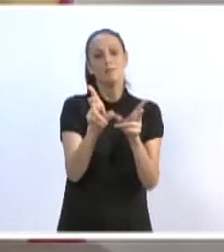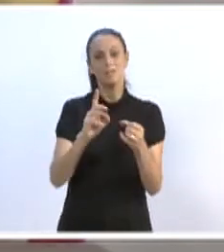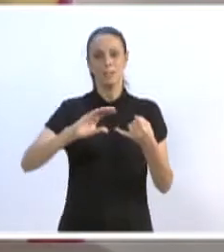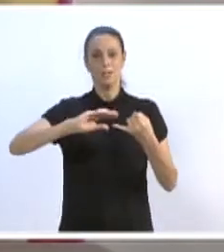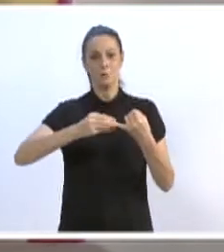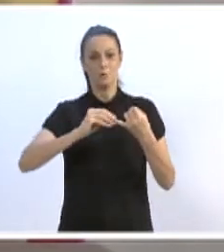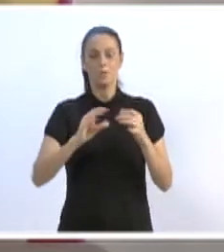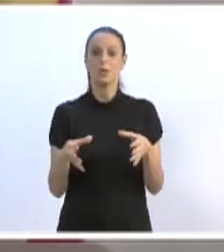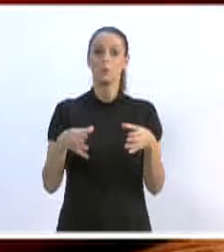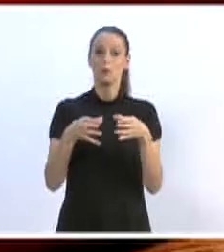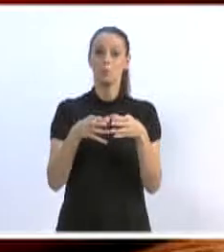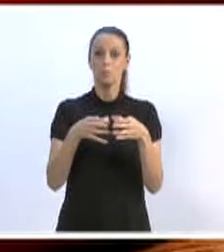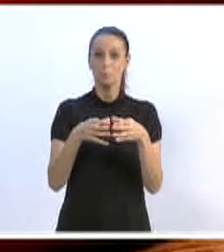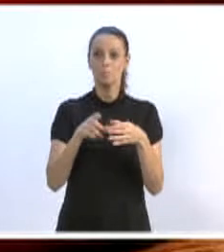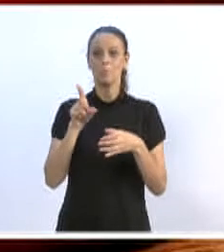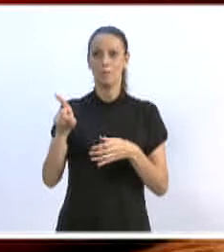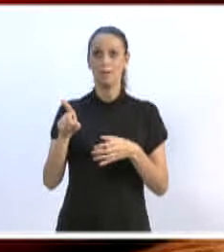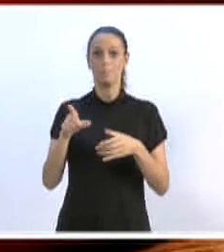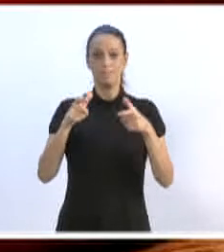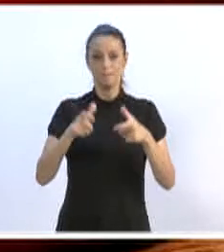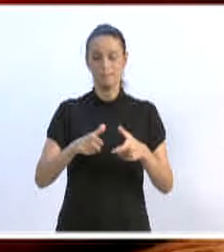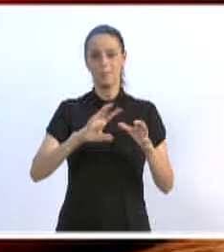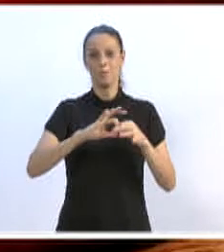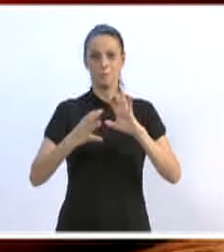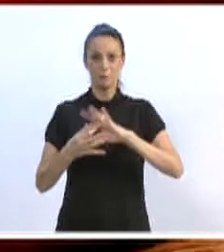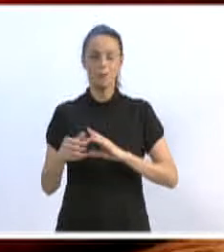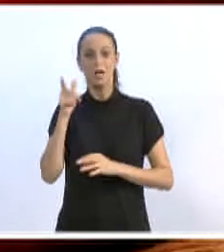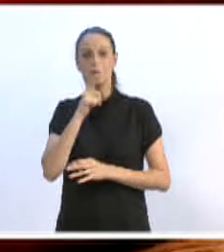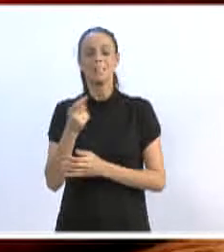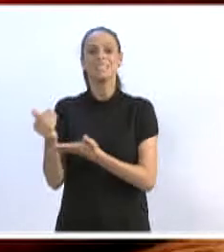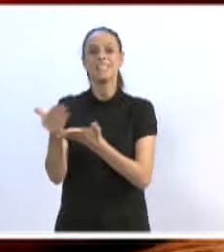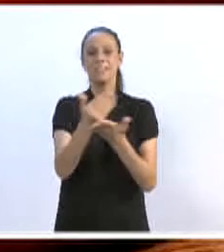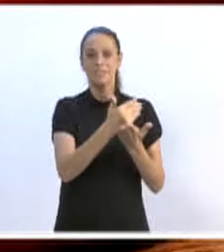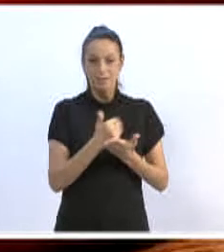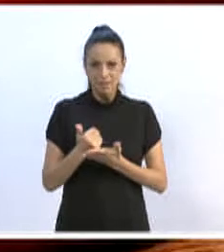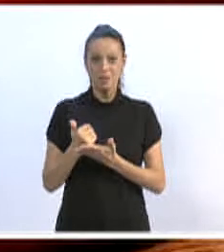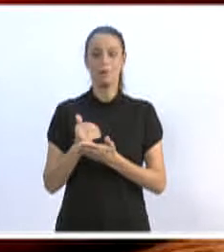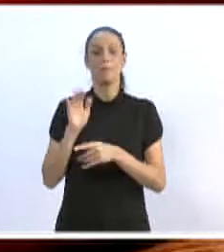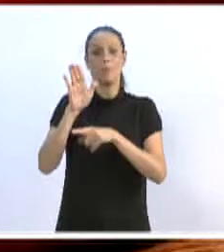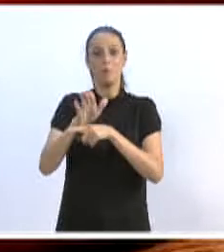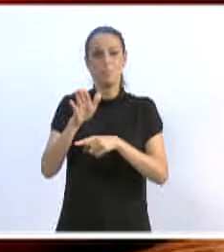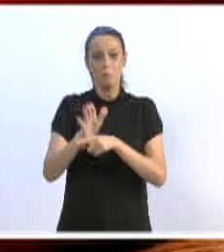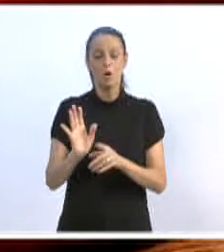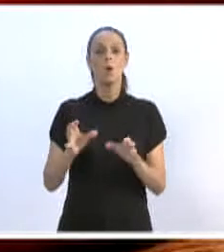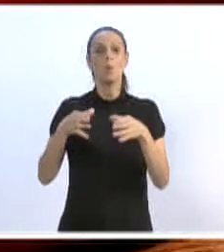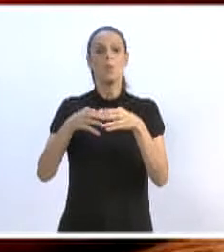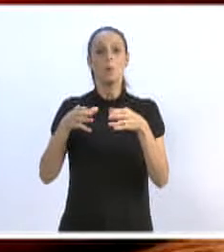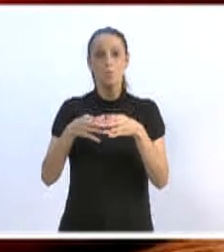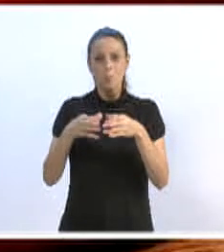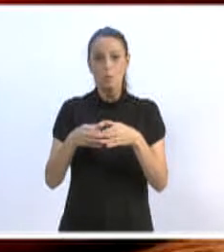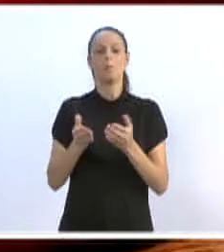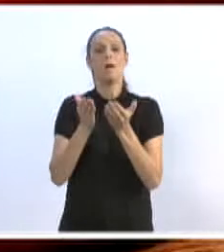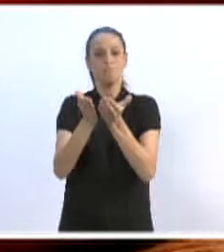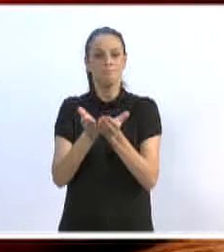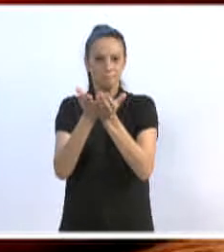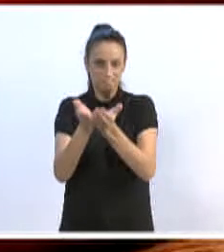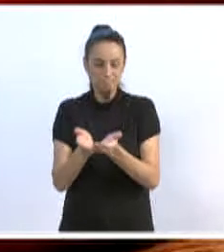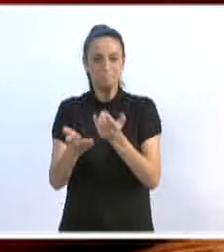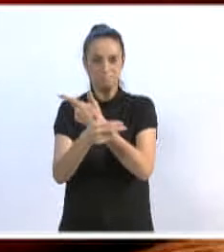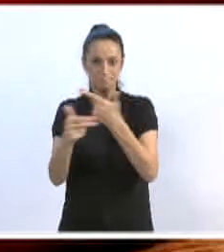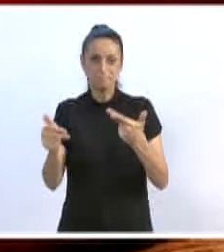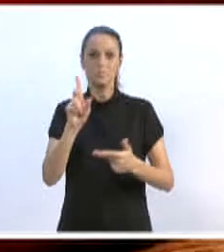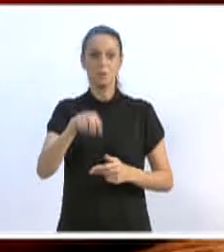concluir? Mais 1 minuto. Muito obrigado. Já foi divulgado na tribuna desta casa. Nesse final de semana